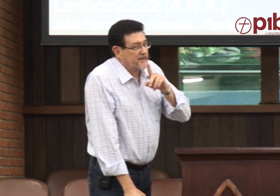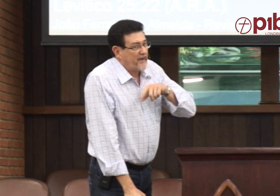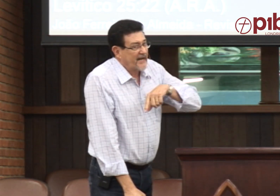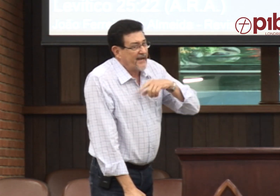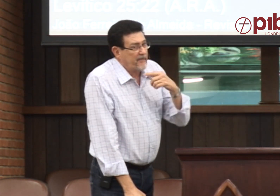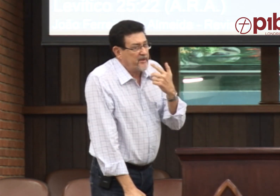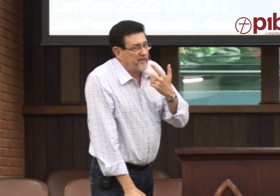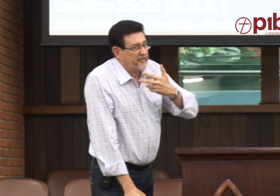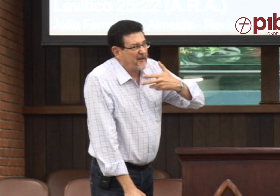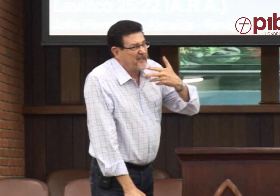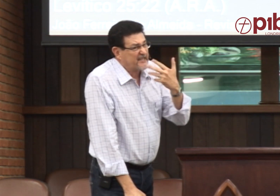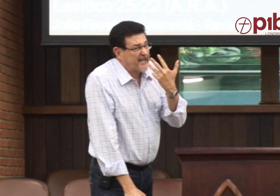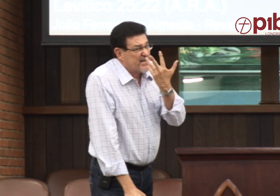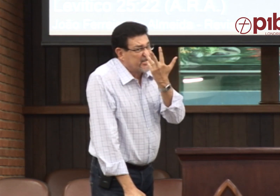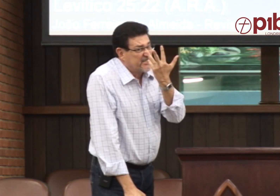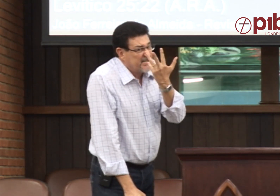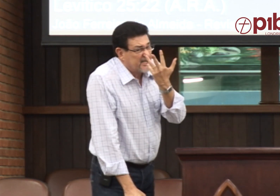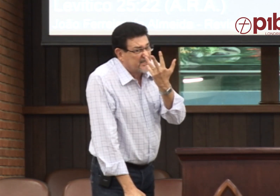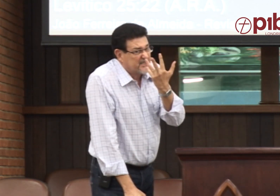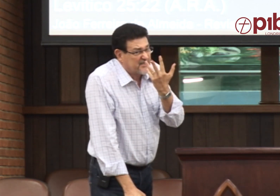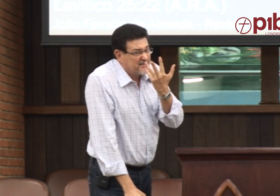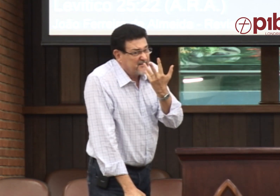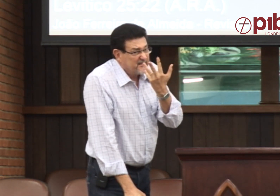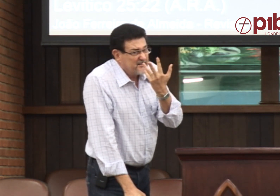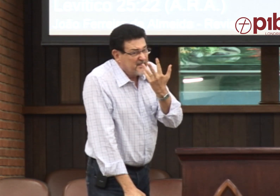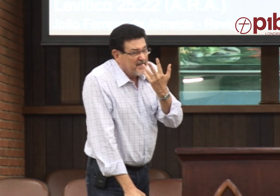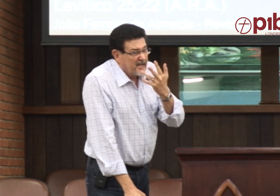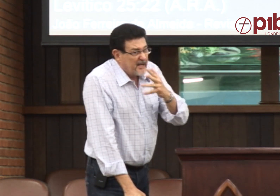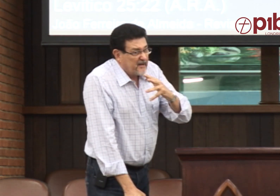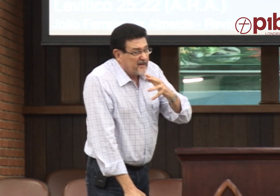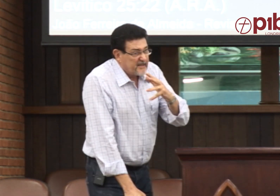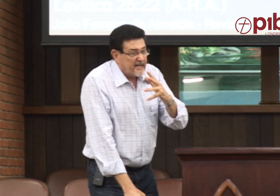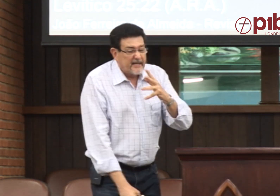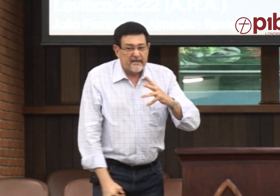Quando você parar na Bíblia para ver três dias